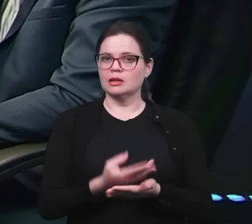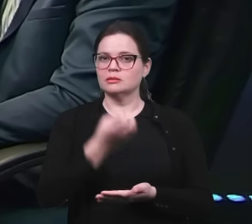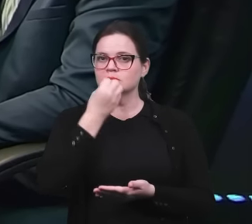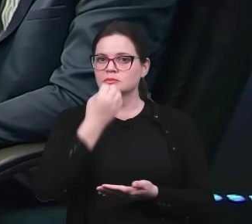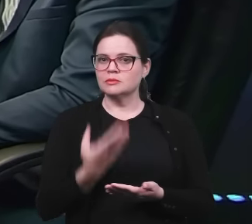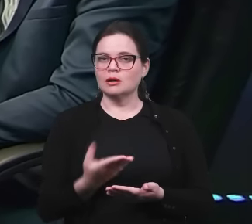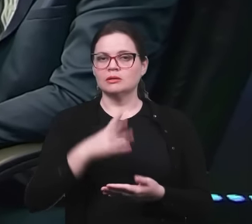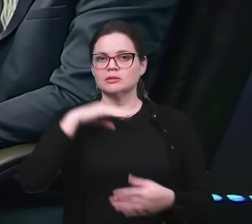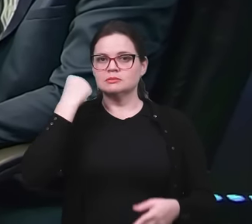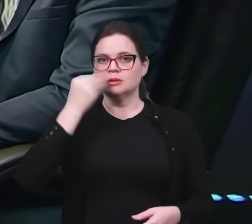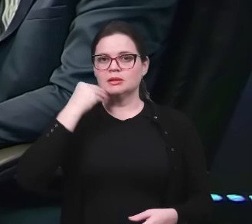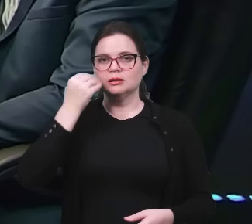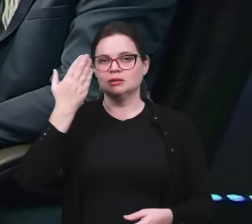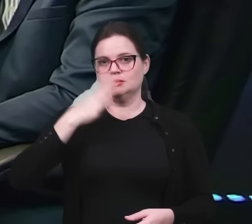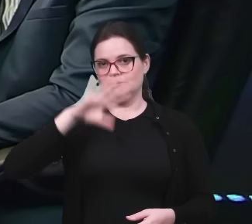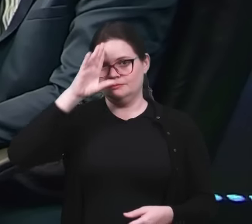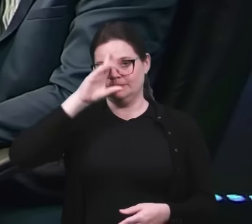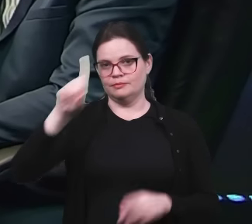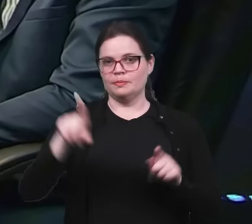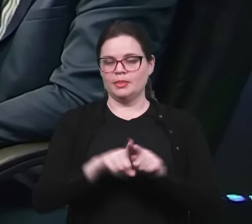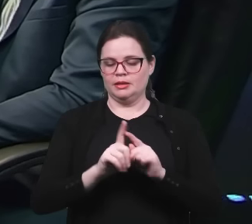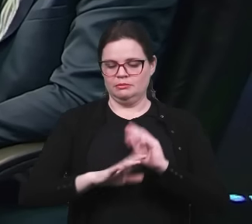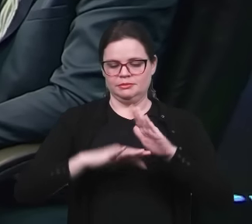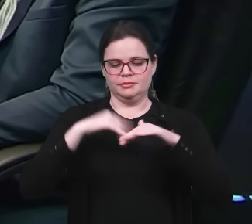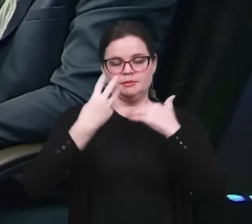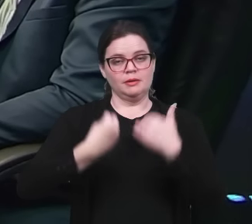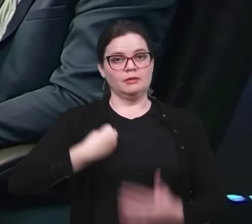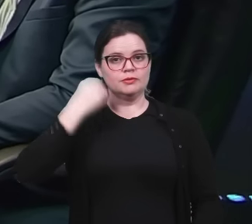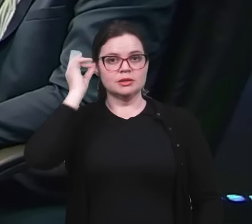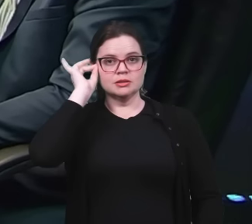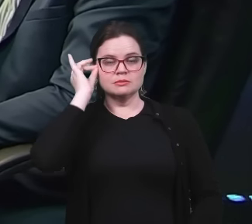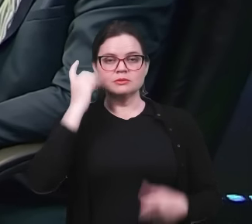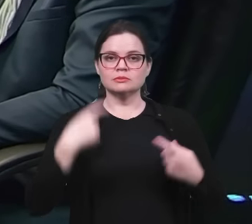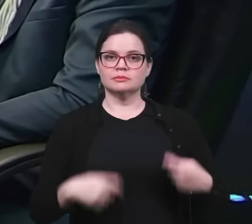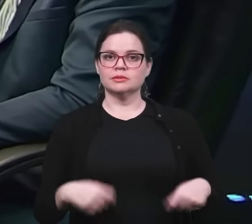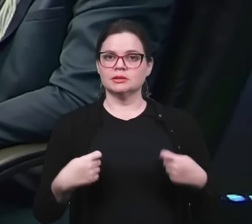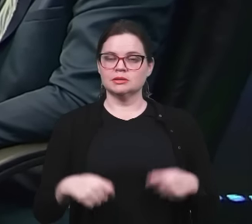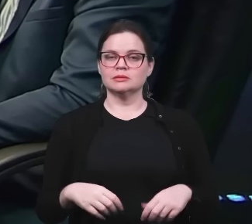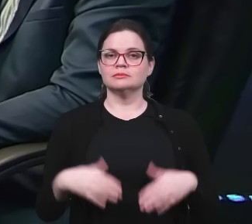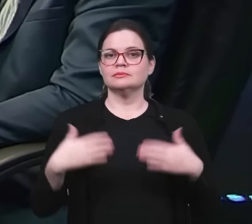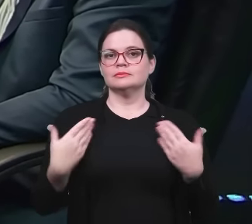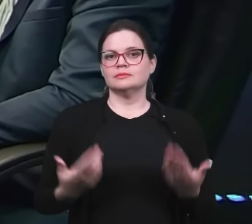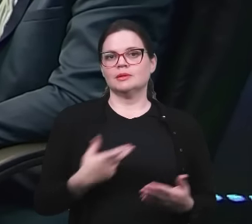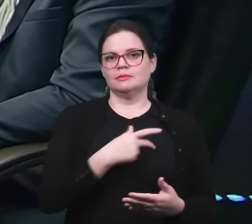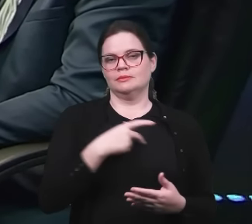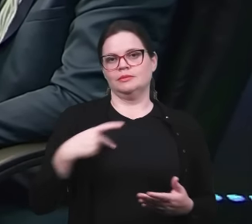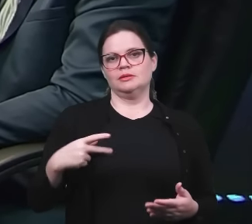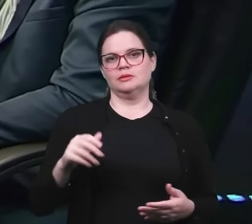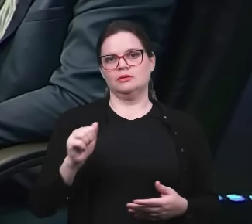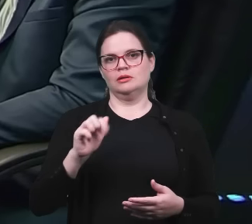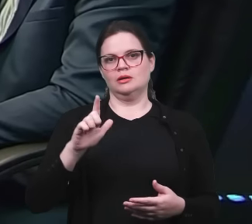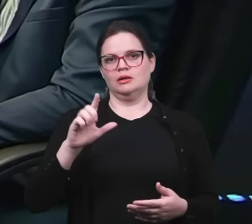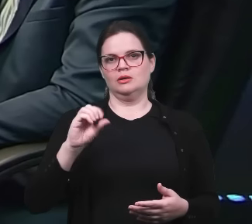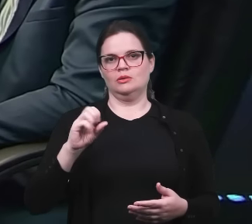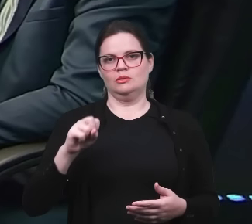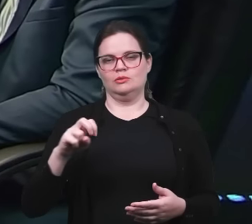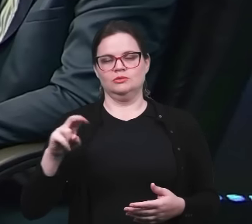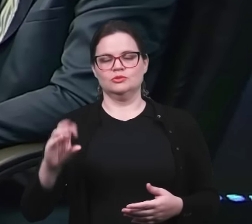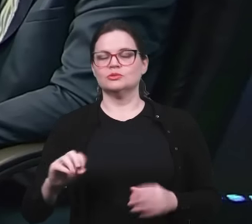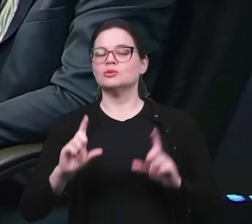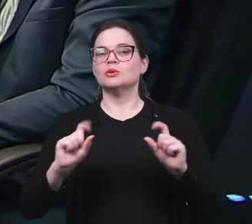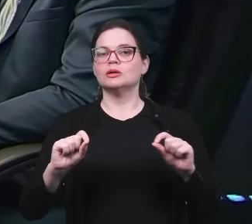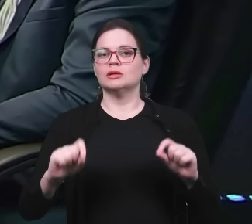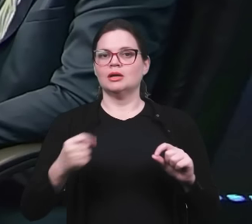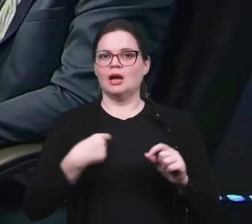Para ter experiências com Deus, para ter crescimento espiritual. E nesse sentido, pastor Alonso, nós observamos que na palavra mostra,